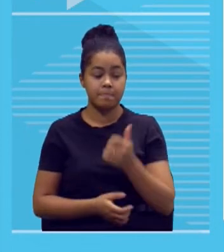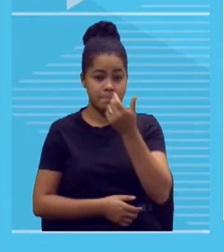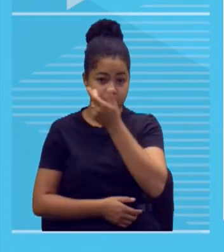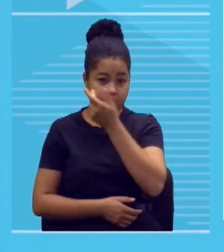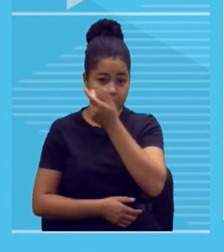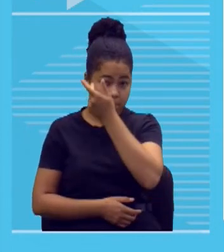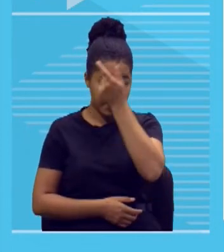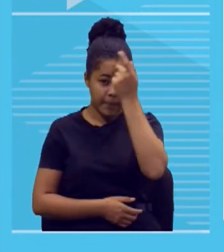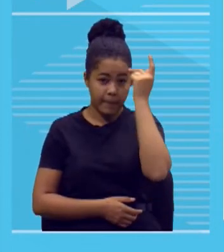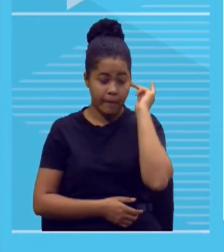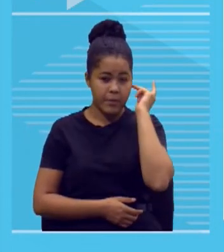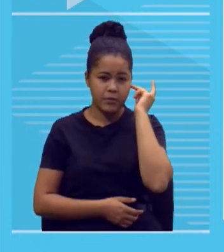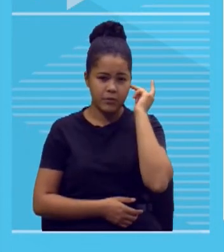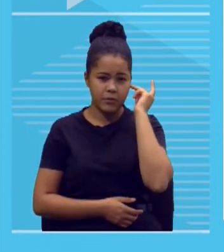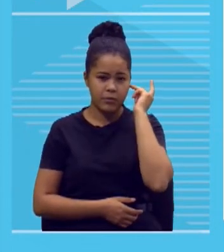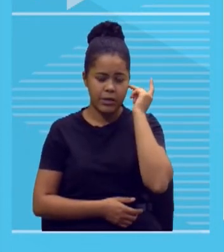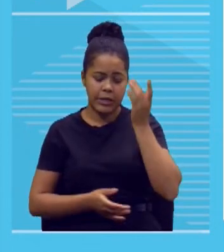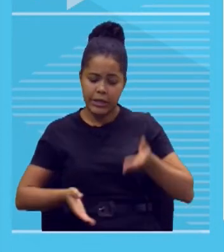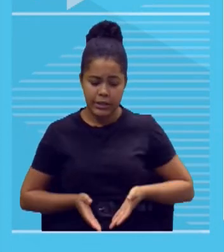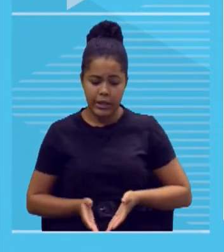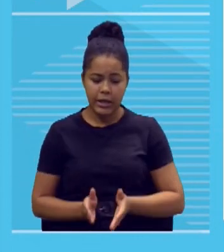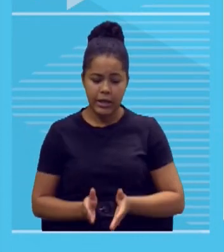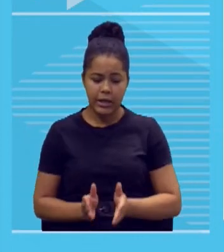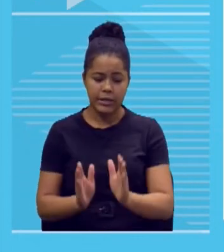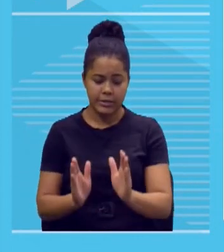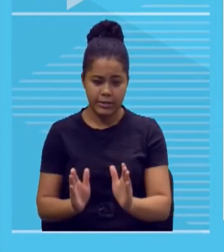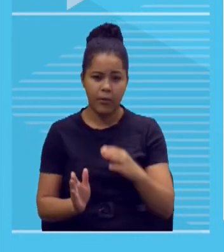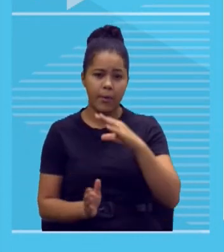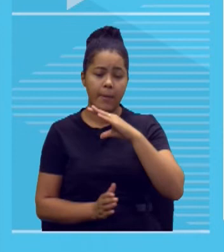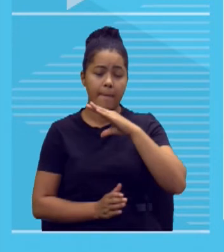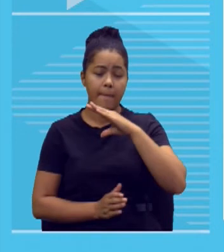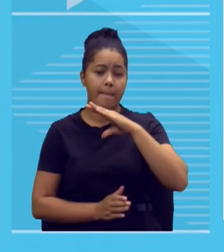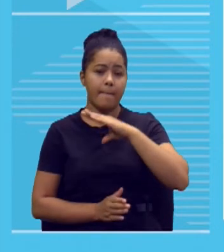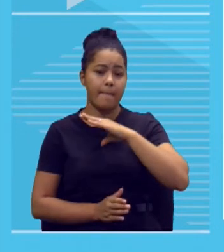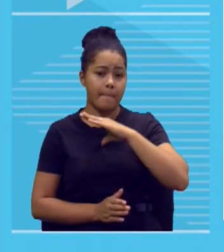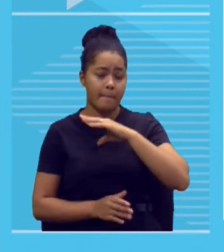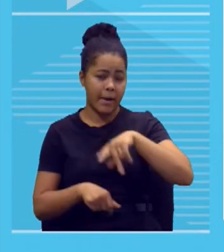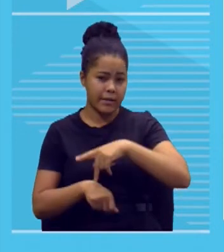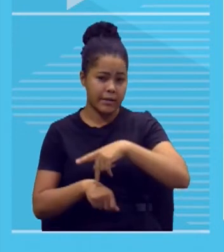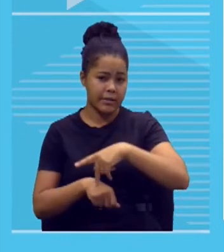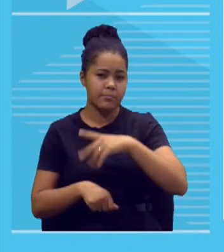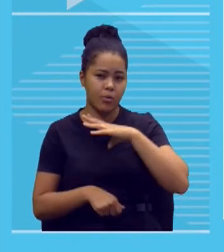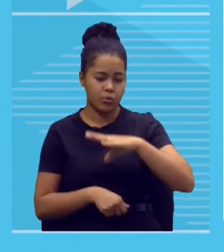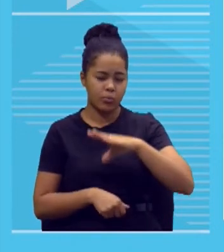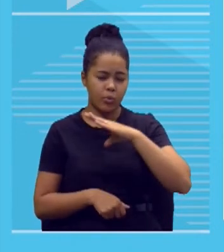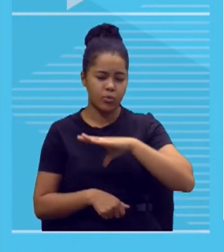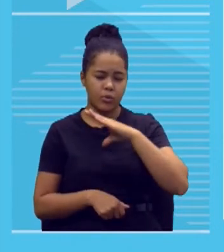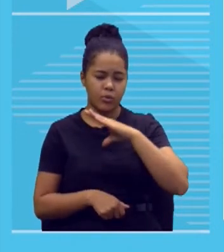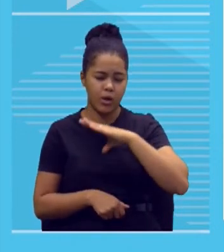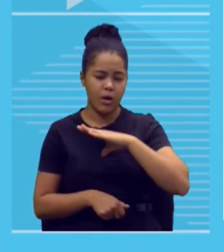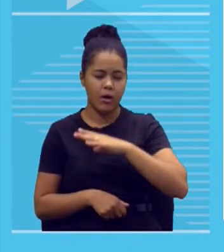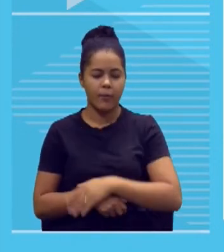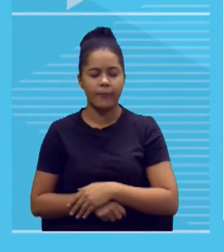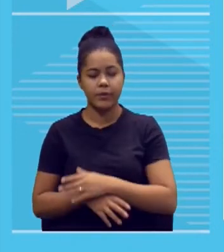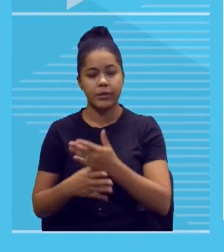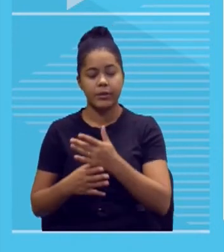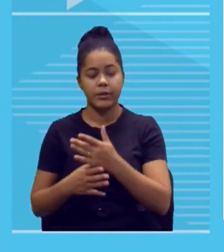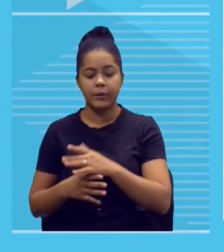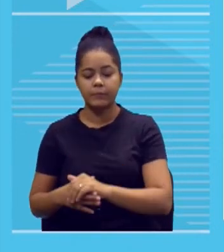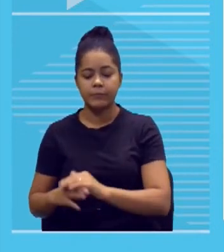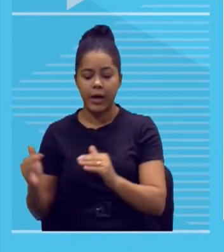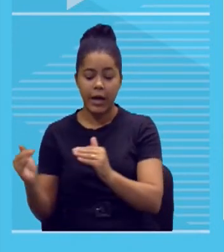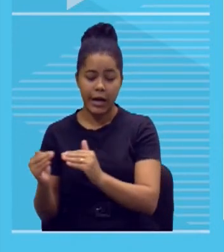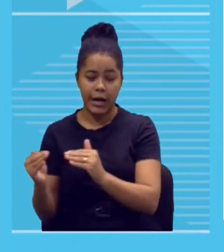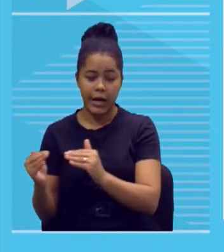português eu tava fazendo uma reforma na casa dele Oi e aí no quintal da casa